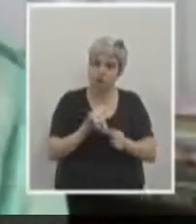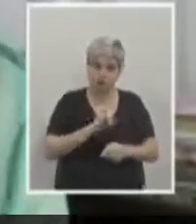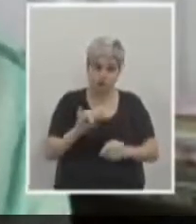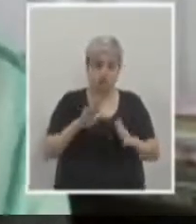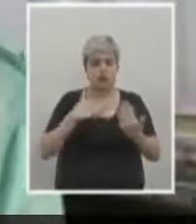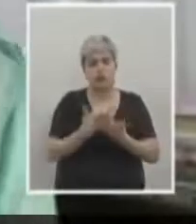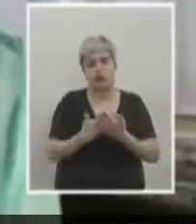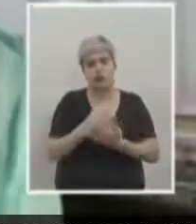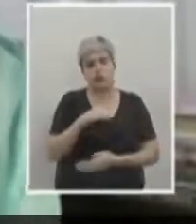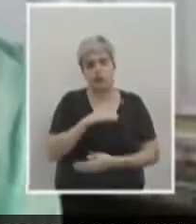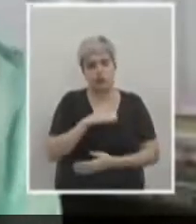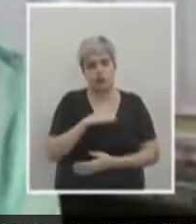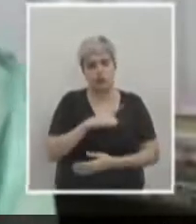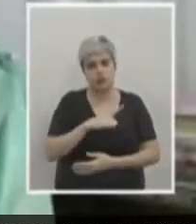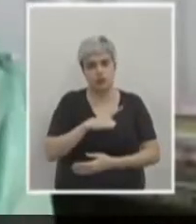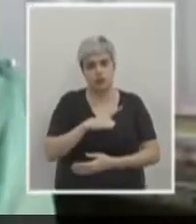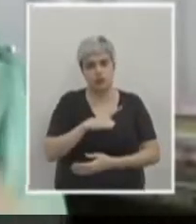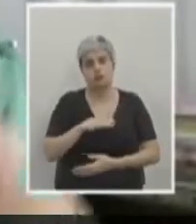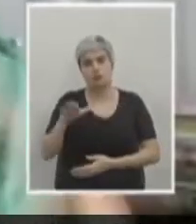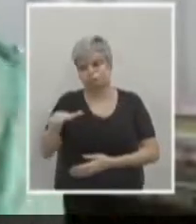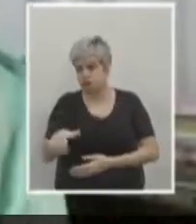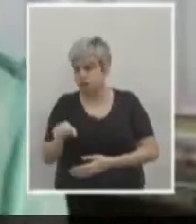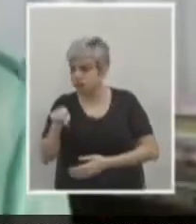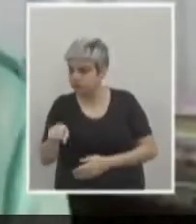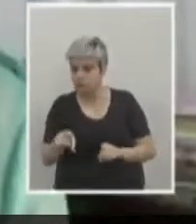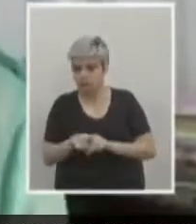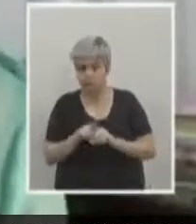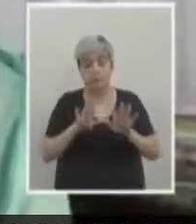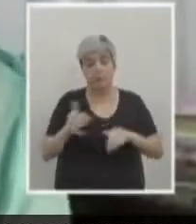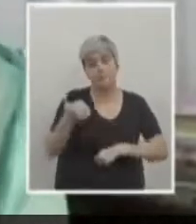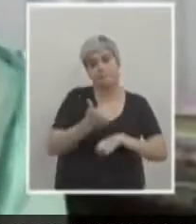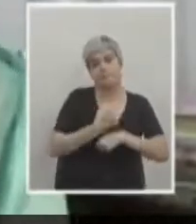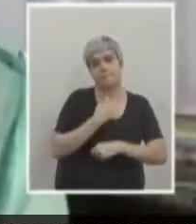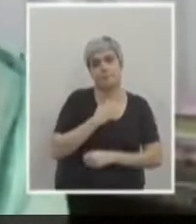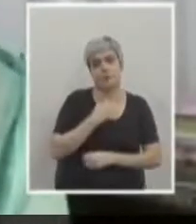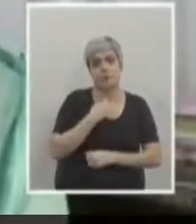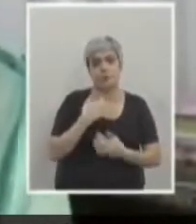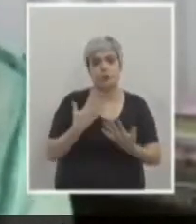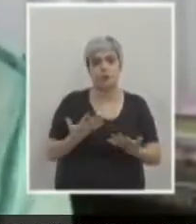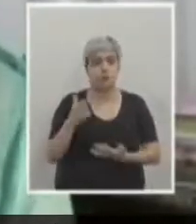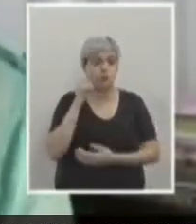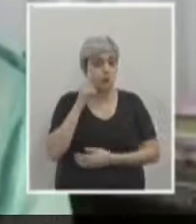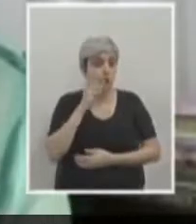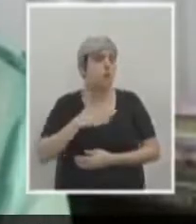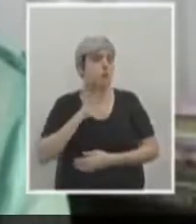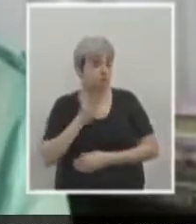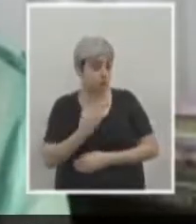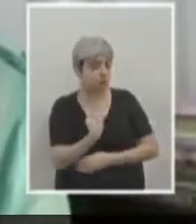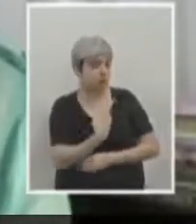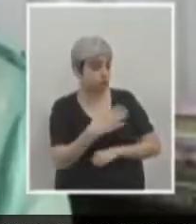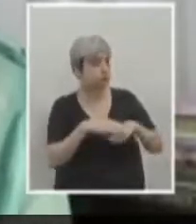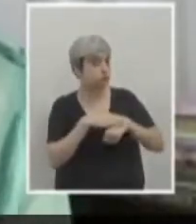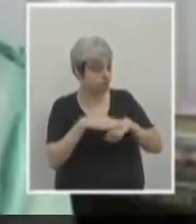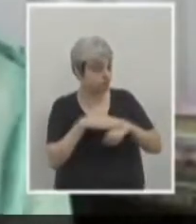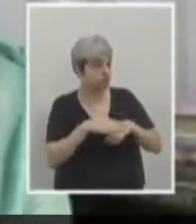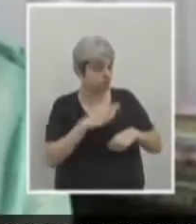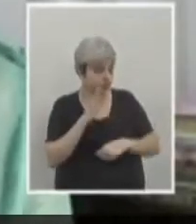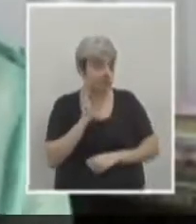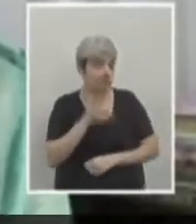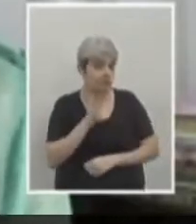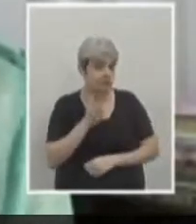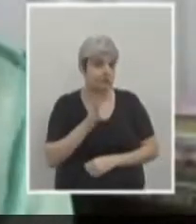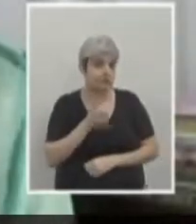professor designado para atuar na sala de recursos em caráter de substituição. Não sei se a senhora lembra de mim, mas nós já debatemos sobre isso uma vez. Né? E eu havia